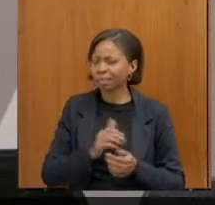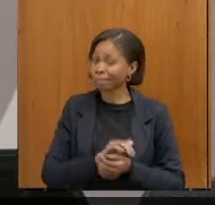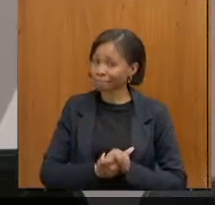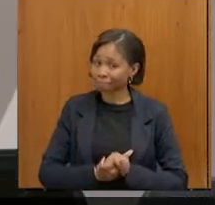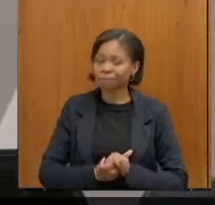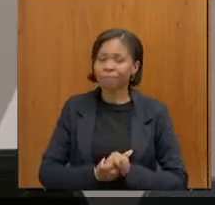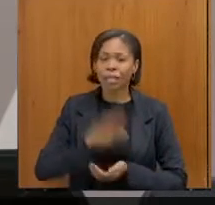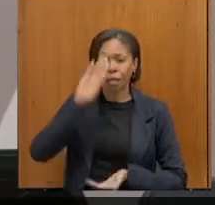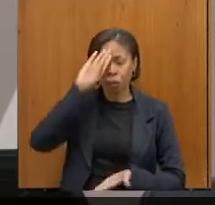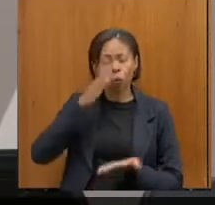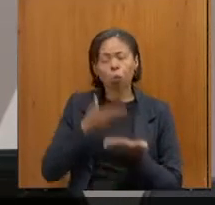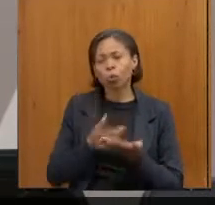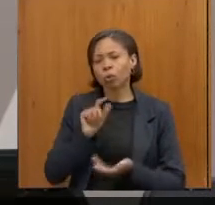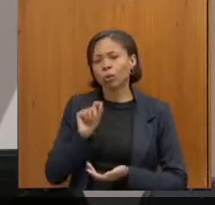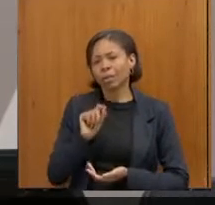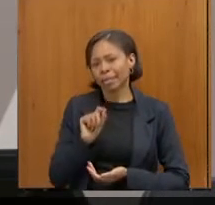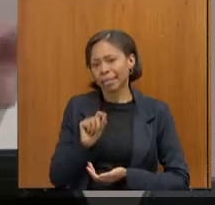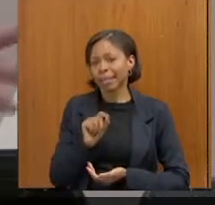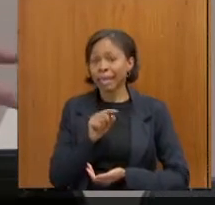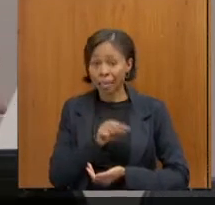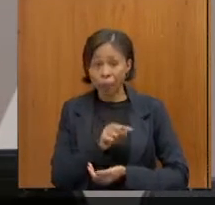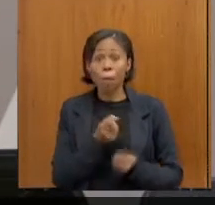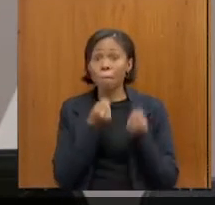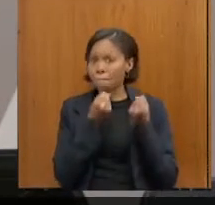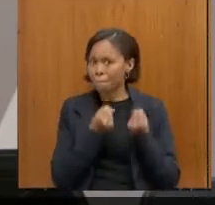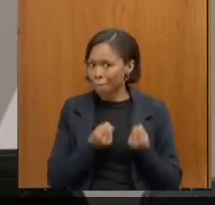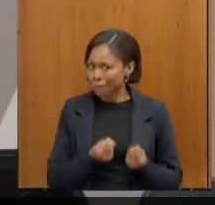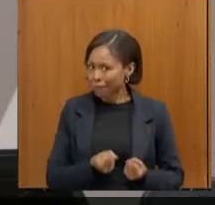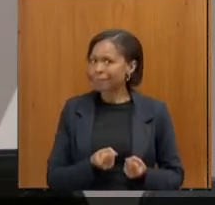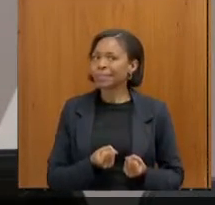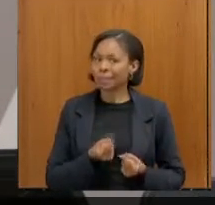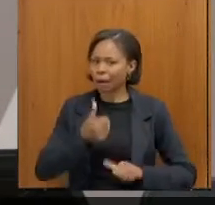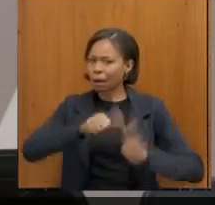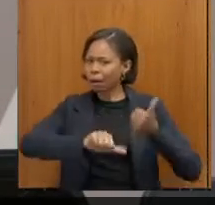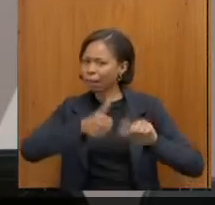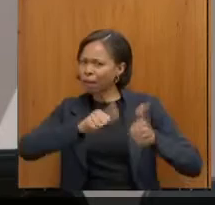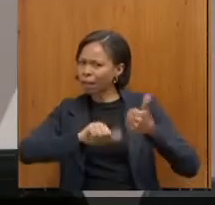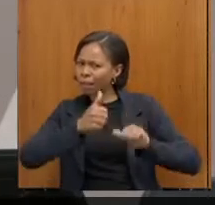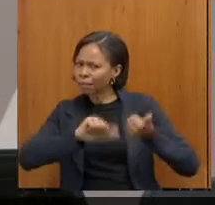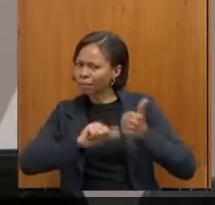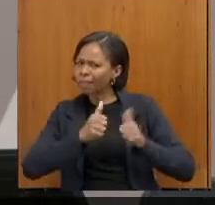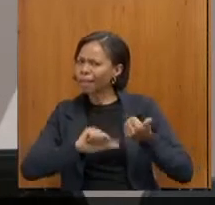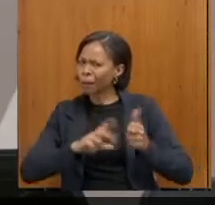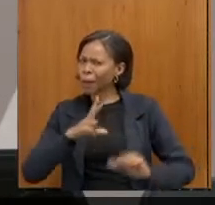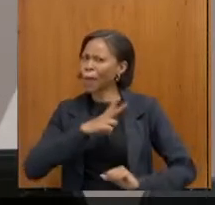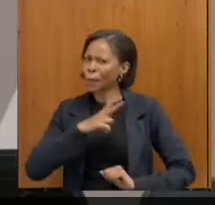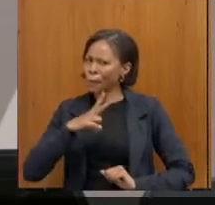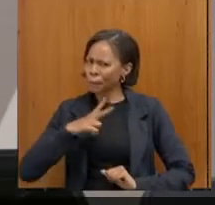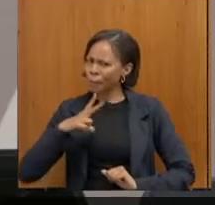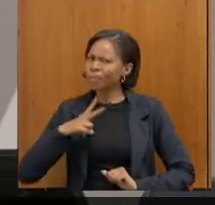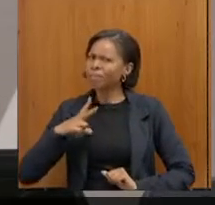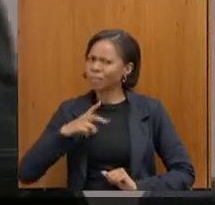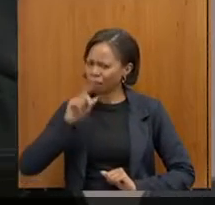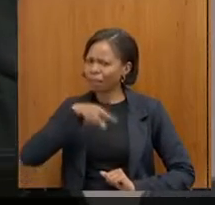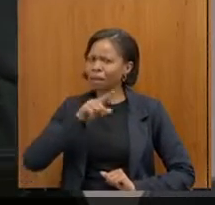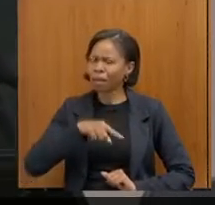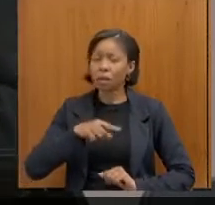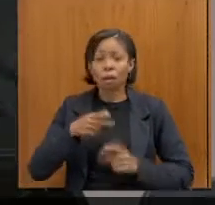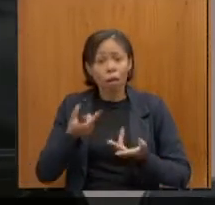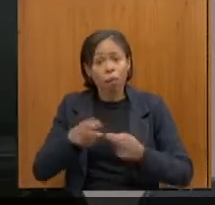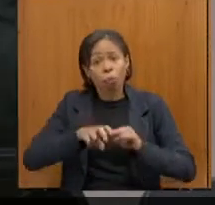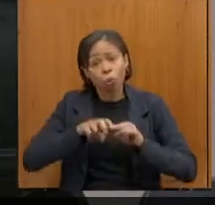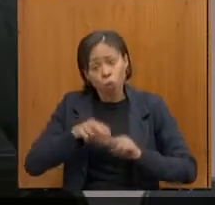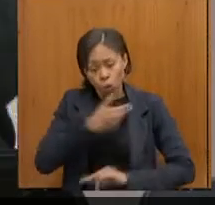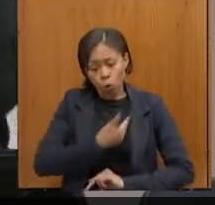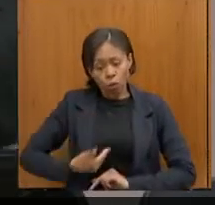creio que nesse caso inclusive pesa muito uma avaliação até subjetiva é por isso que o governo passado assim